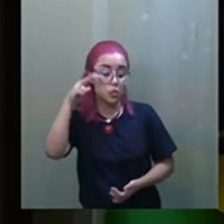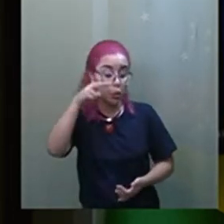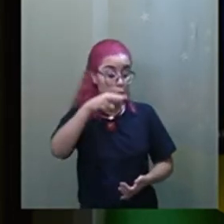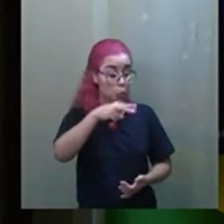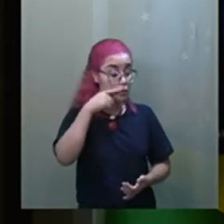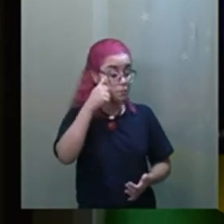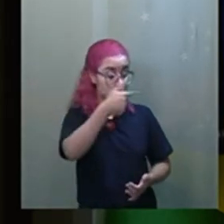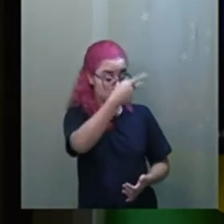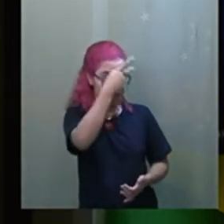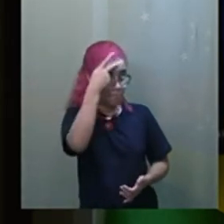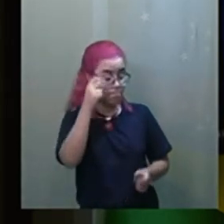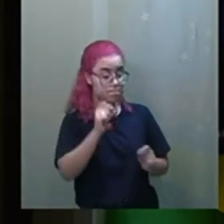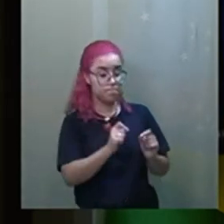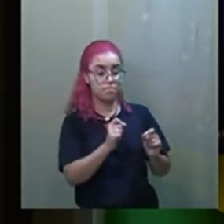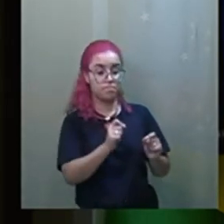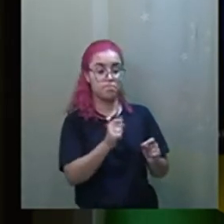essas